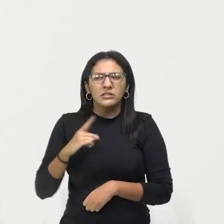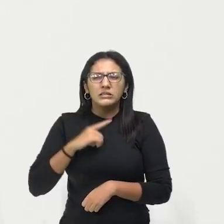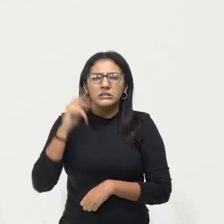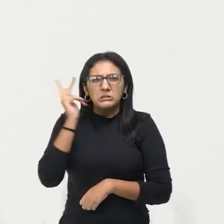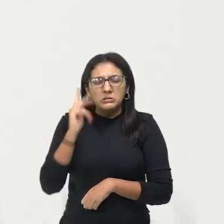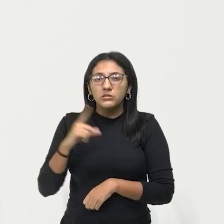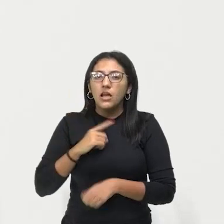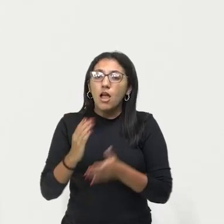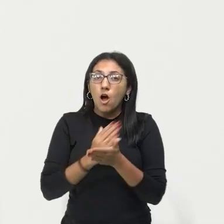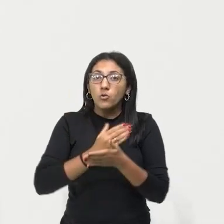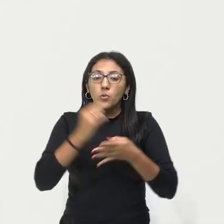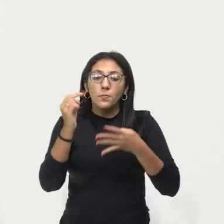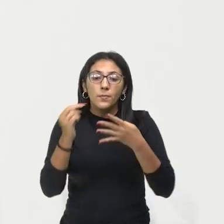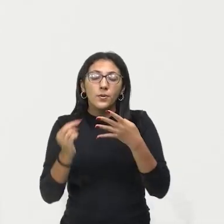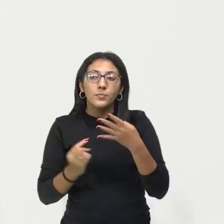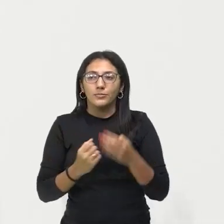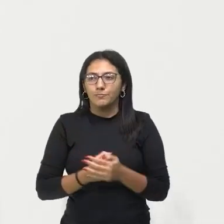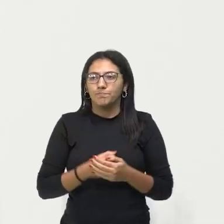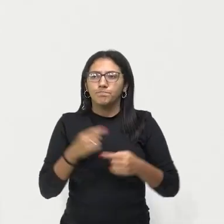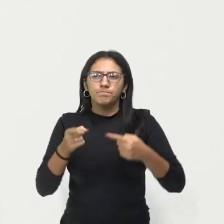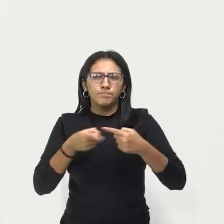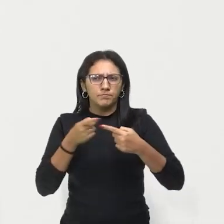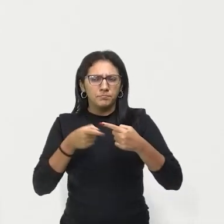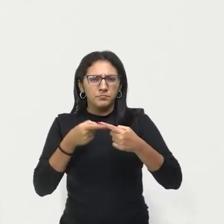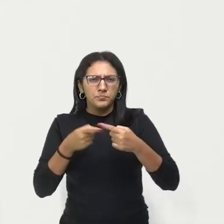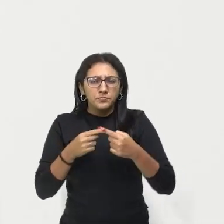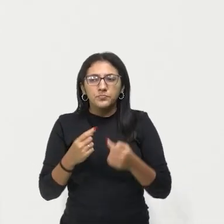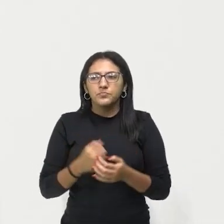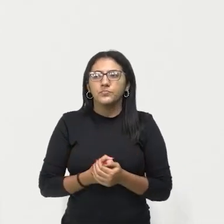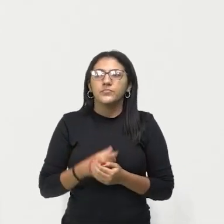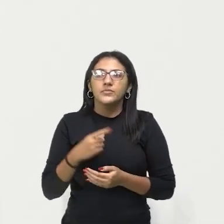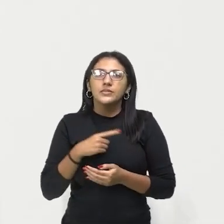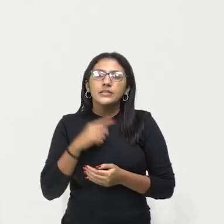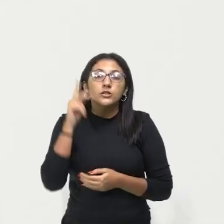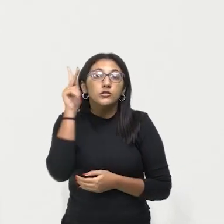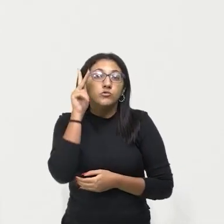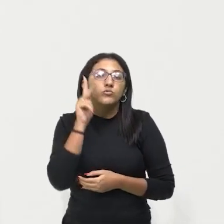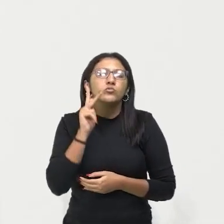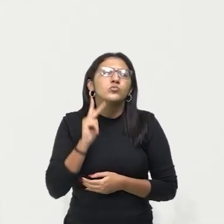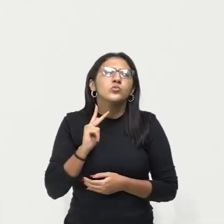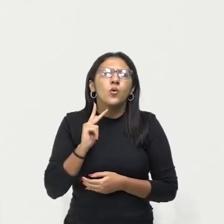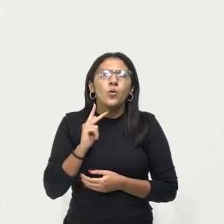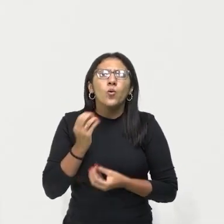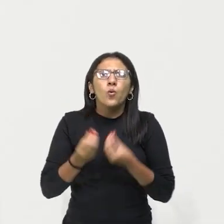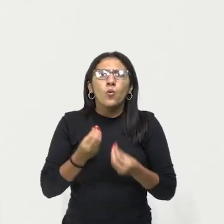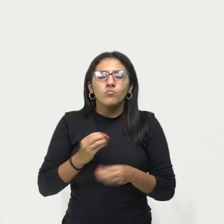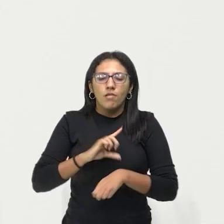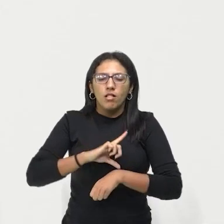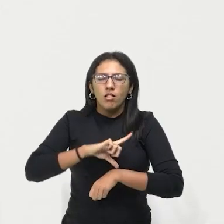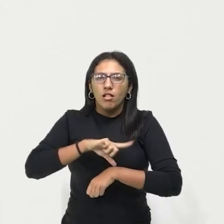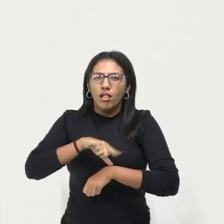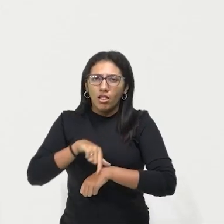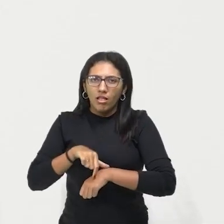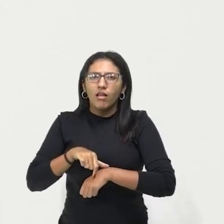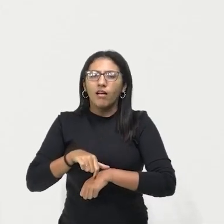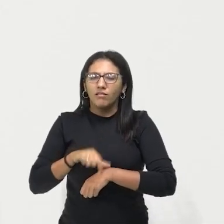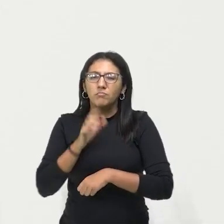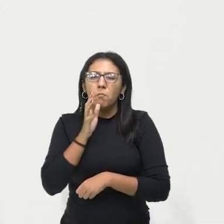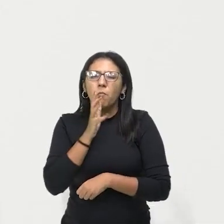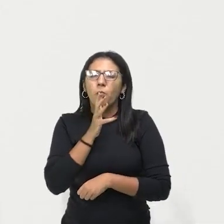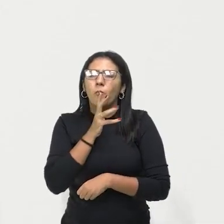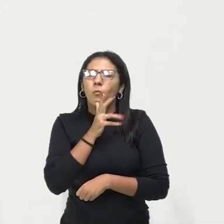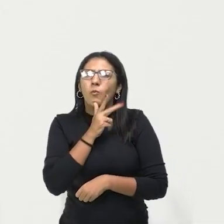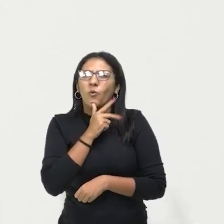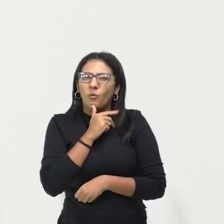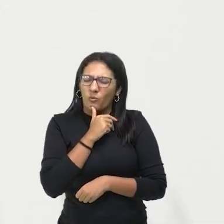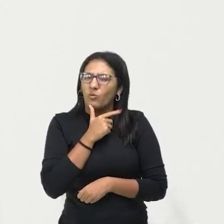algumas etapas. Primeiro, a industrialização no Brasil foi historicamente tardia ou retardatária.